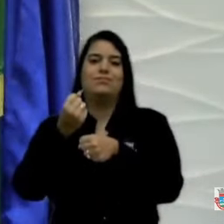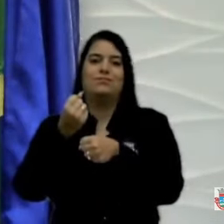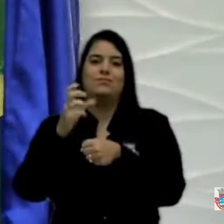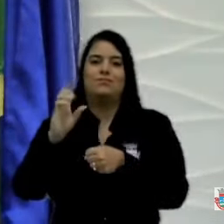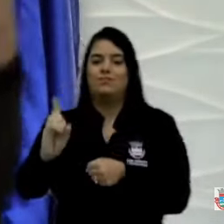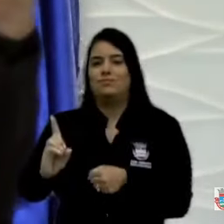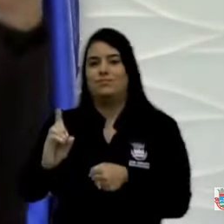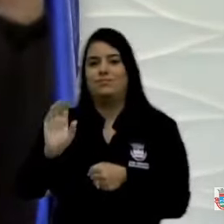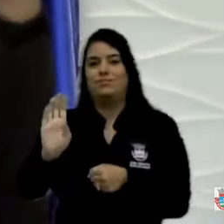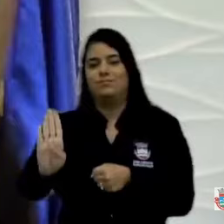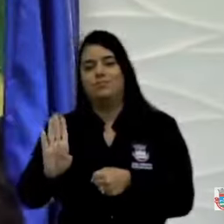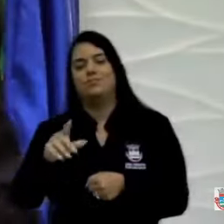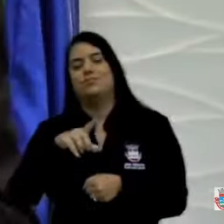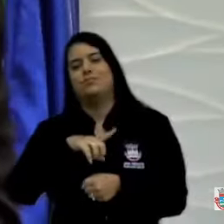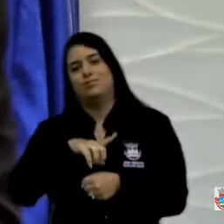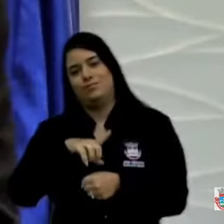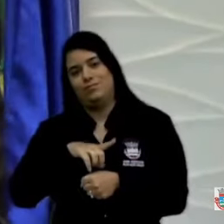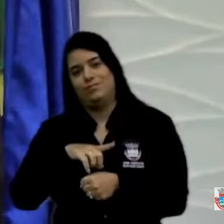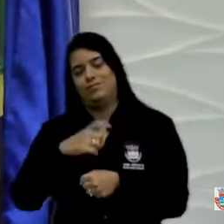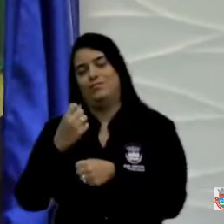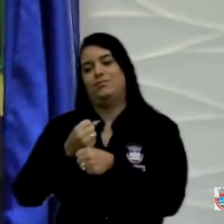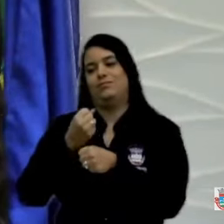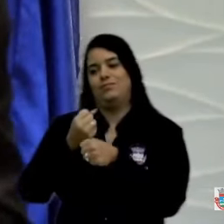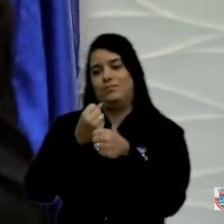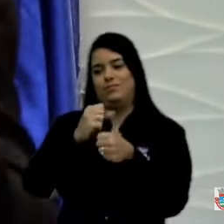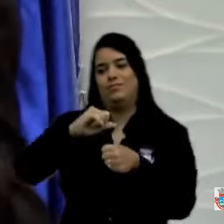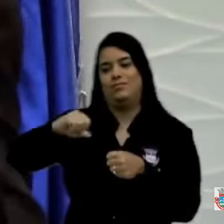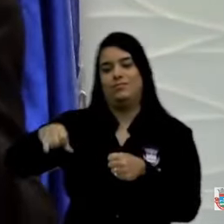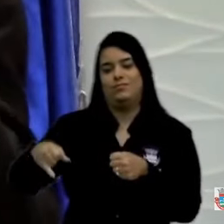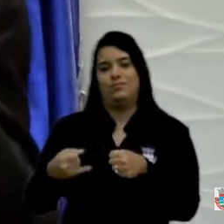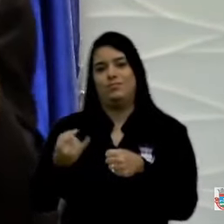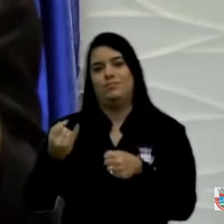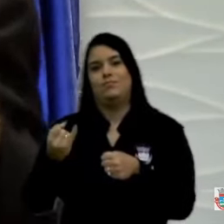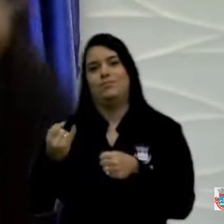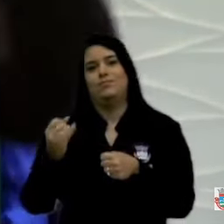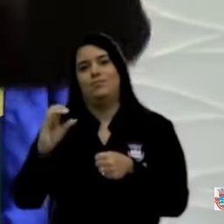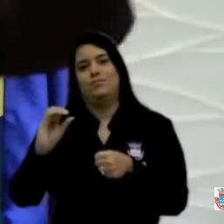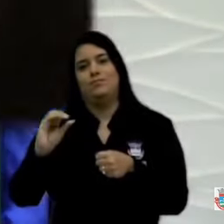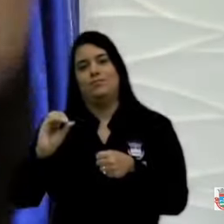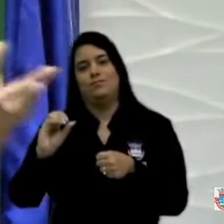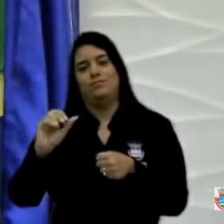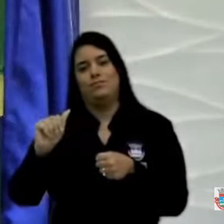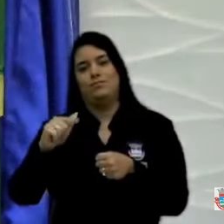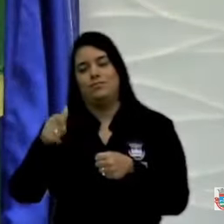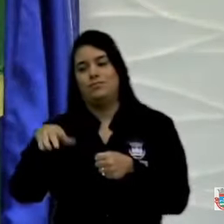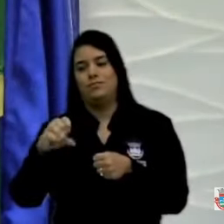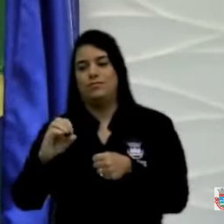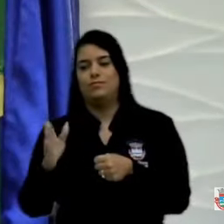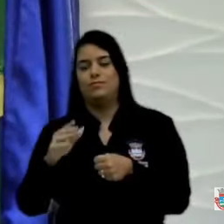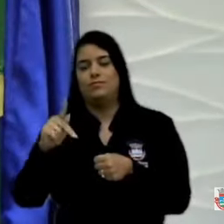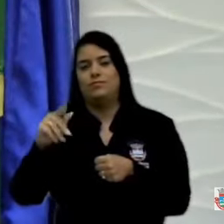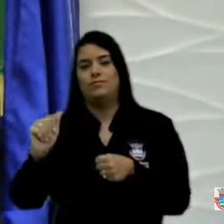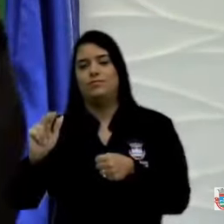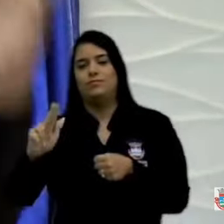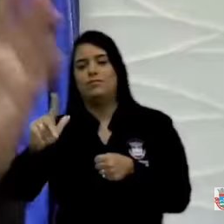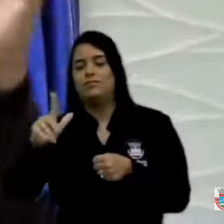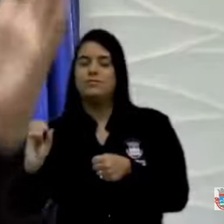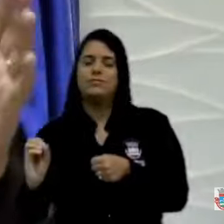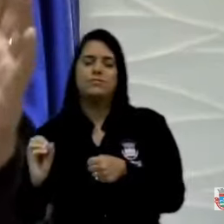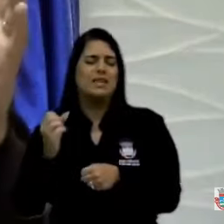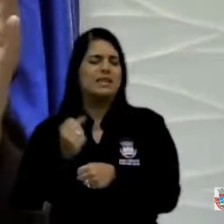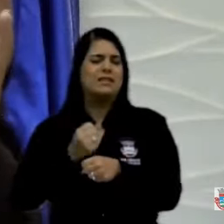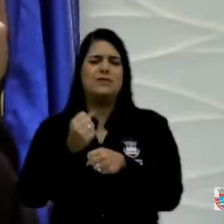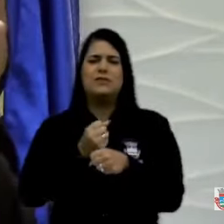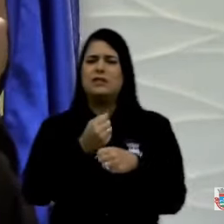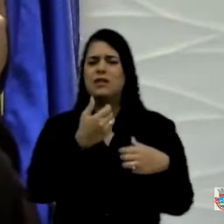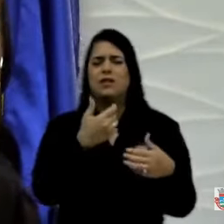obras. Se você for para o João Paulo II, tem obras. Para onde você for, se você for para o centro da cidade, tem obras. Para onde você